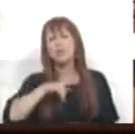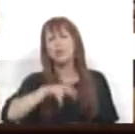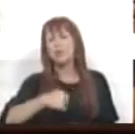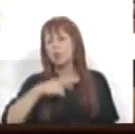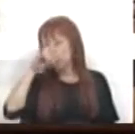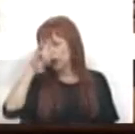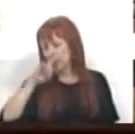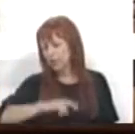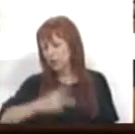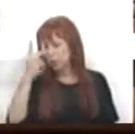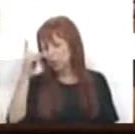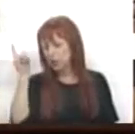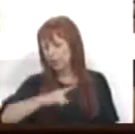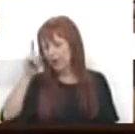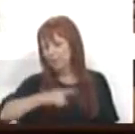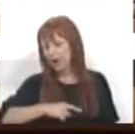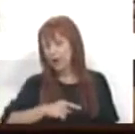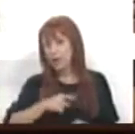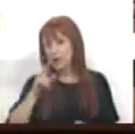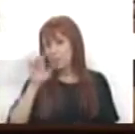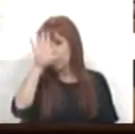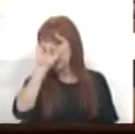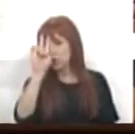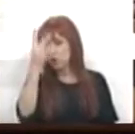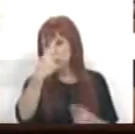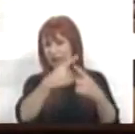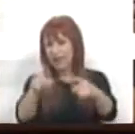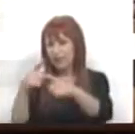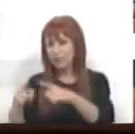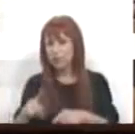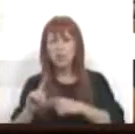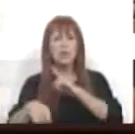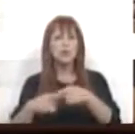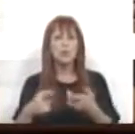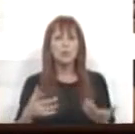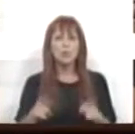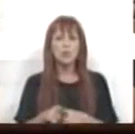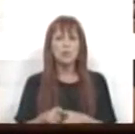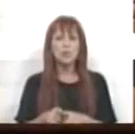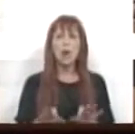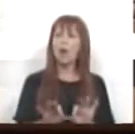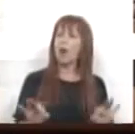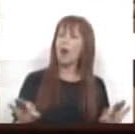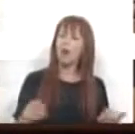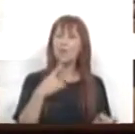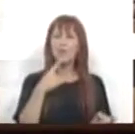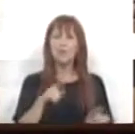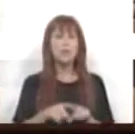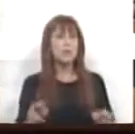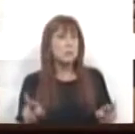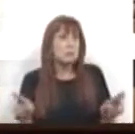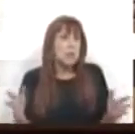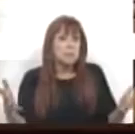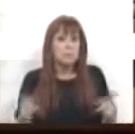país. Eu lembro, 2 vezes por 2 ministros diferentes. E depois de tamanho e pomposo anúncio, seria de esperar